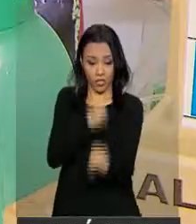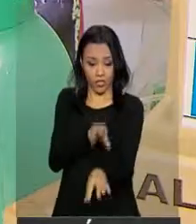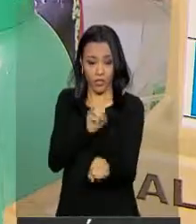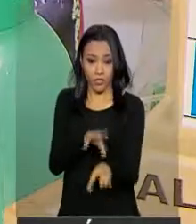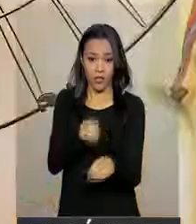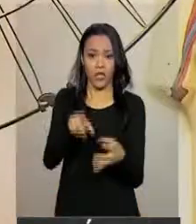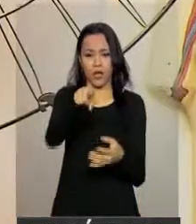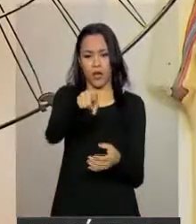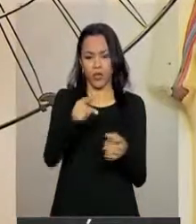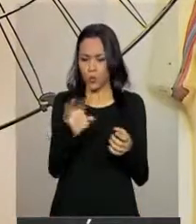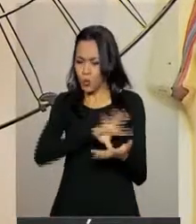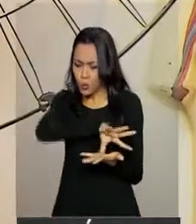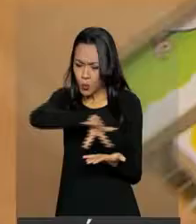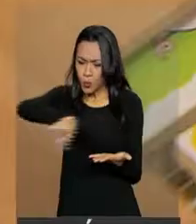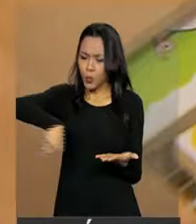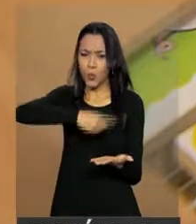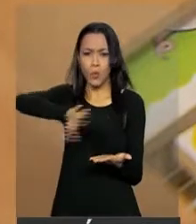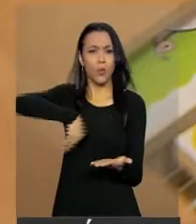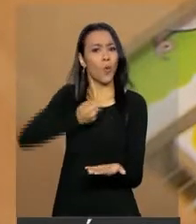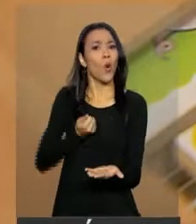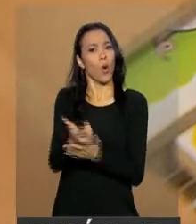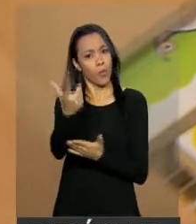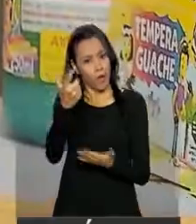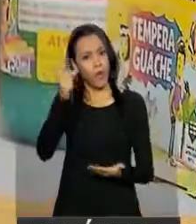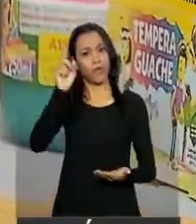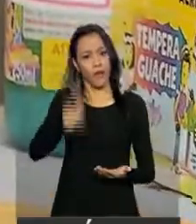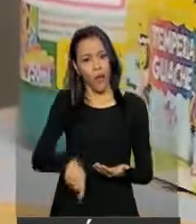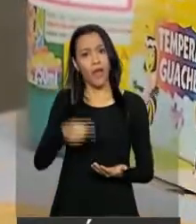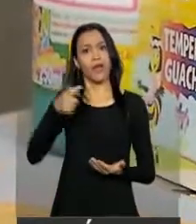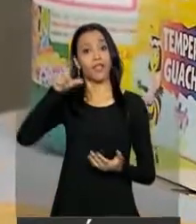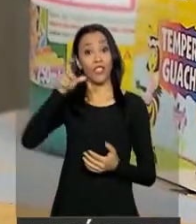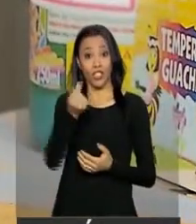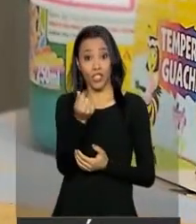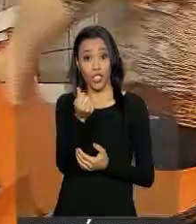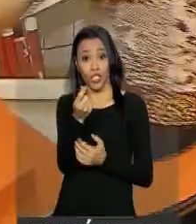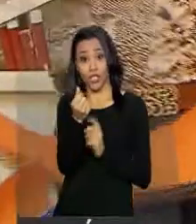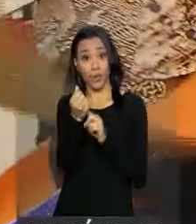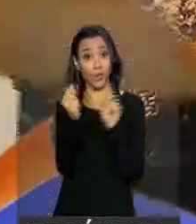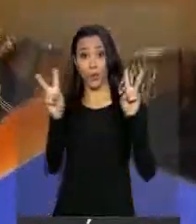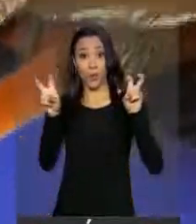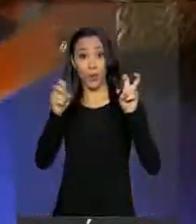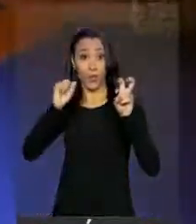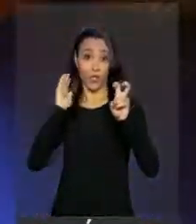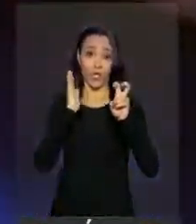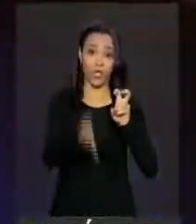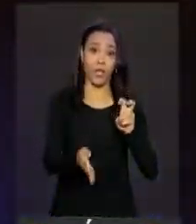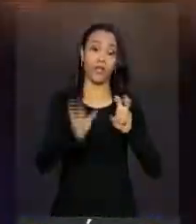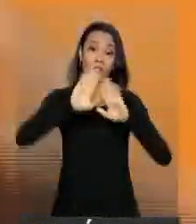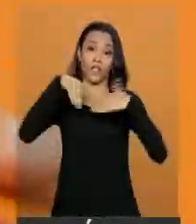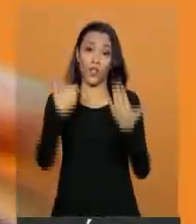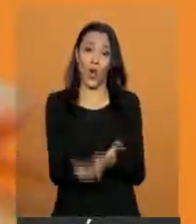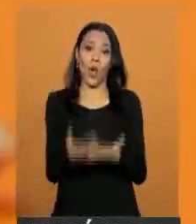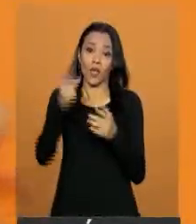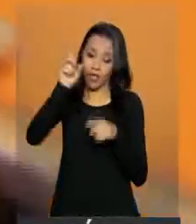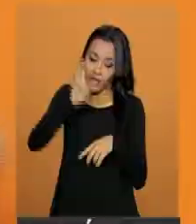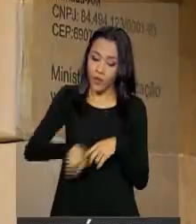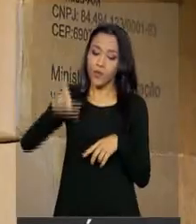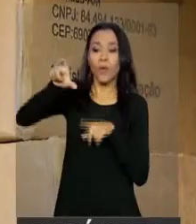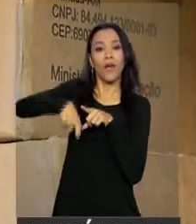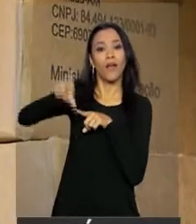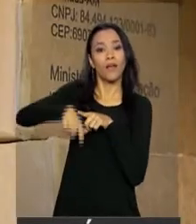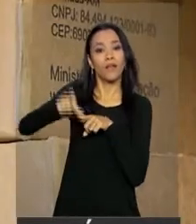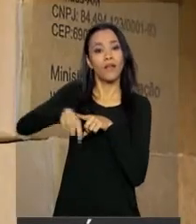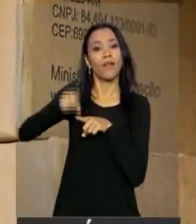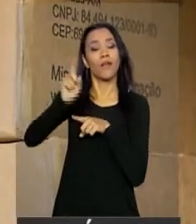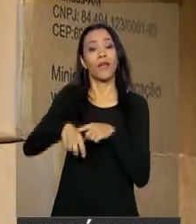de madeira, tudo comprado com recursos do programa Dinheiro Direto na Escola, do Fundo Nacional de Desenvolvimento da